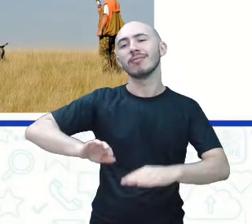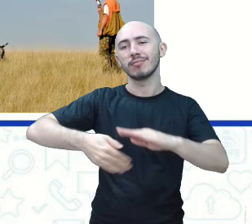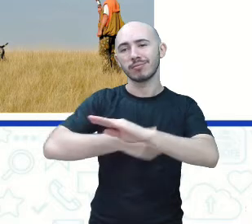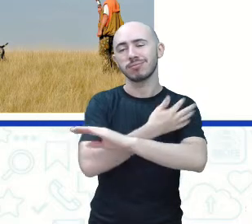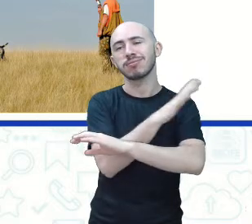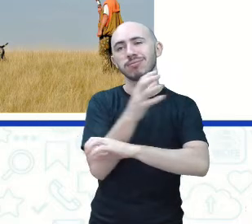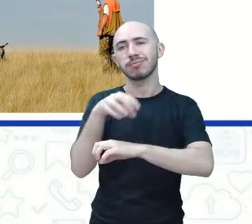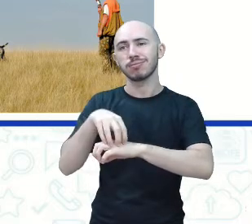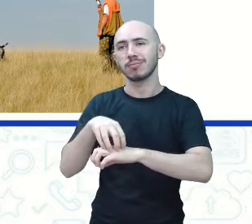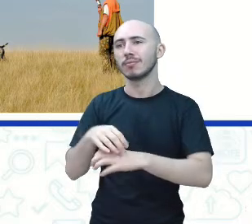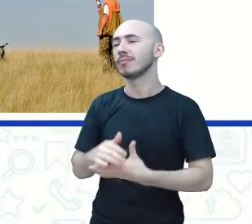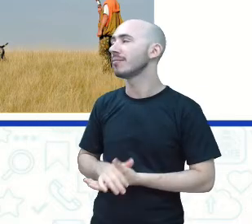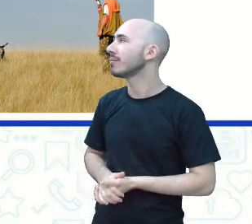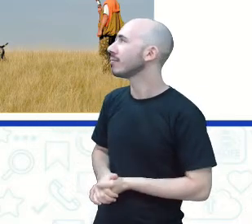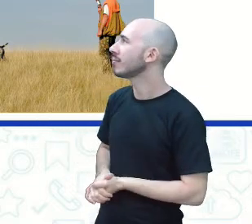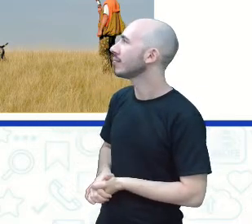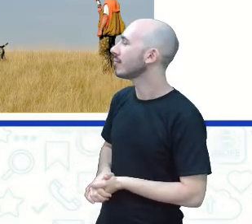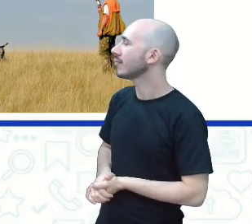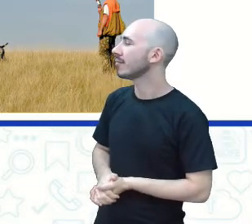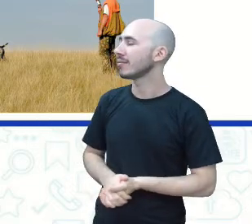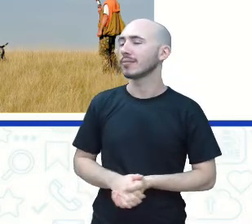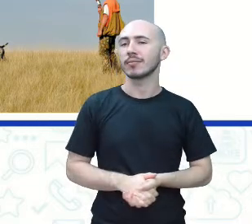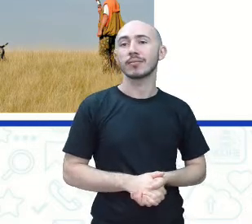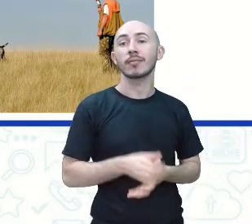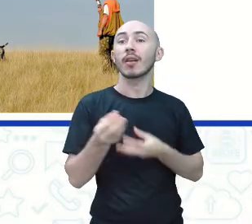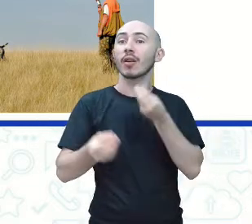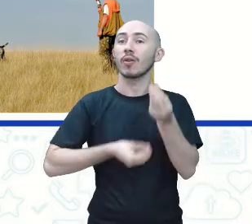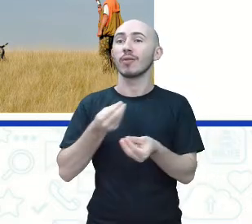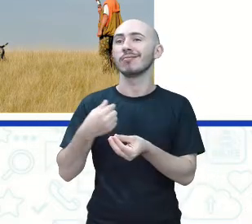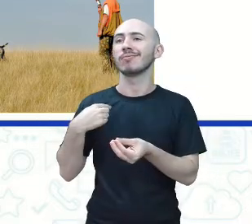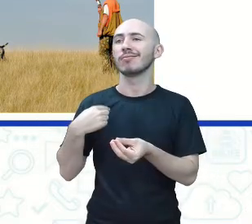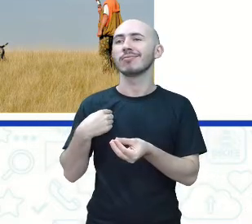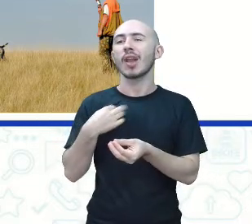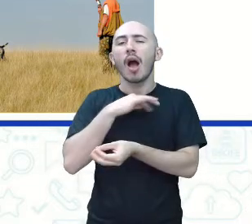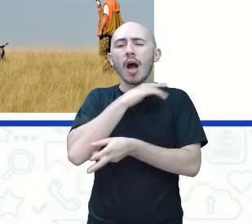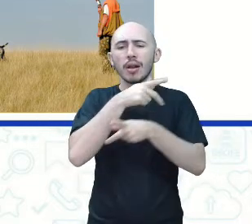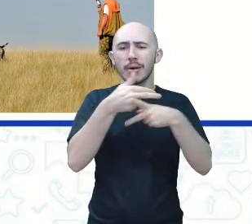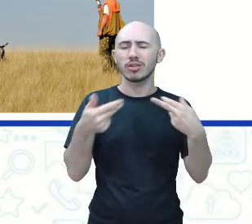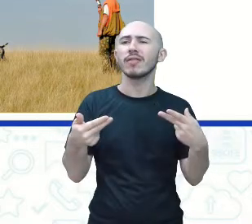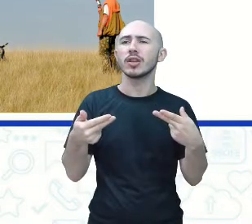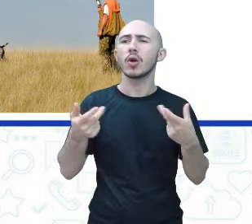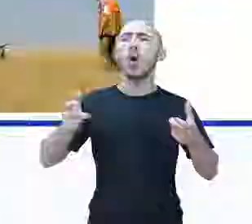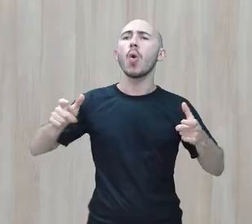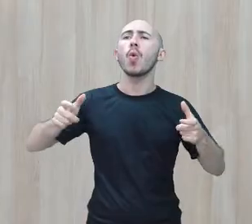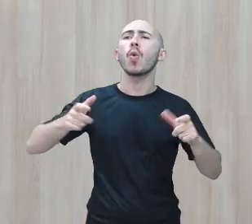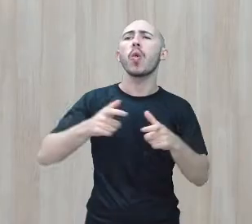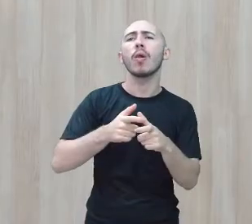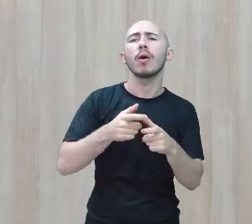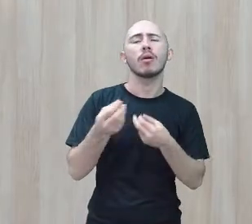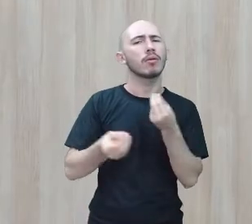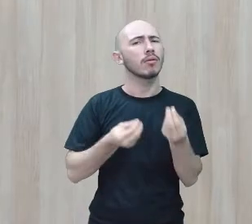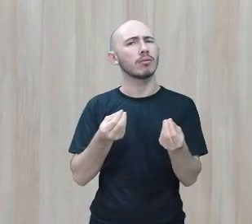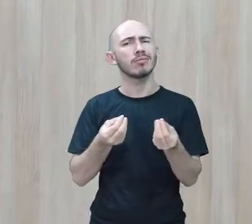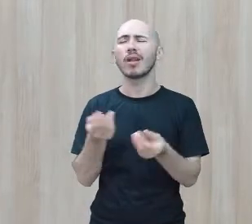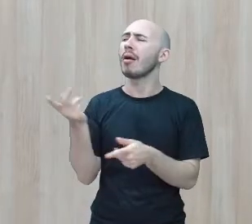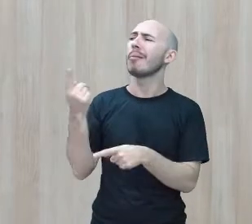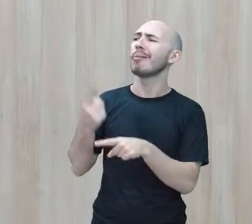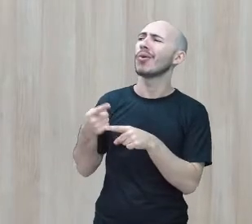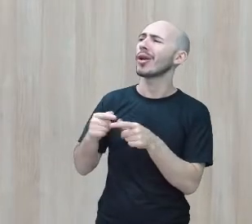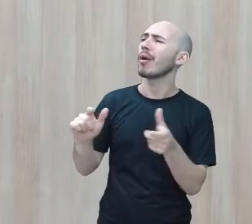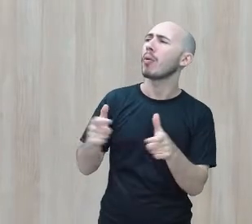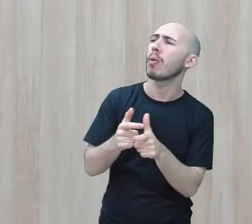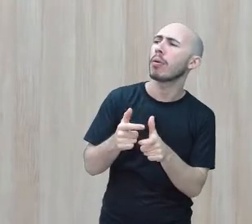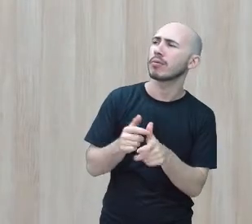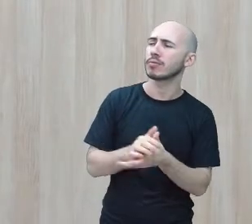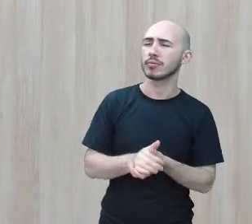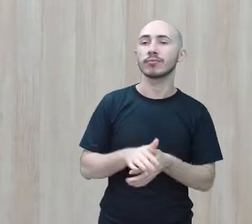biodiversidade. Outra coisa é a redução do número de espécies. Professor, e por que reduz? Eu volto a mostrar